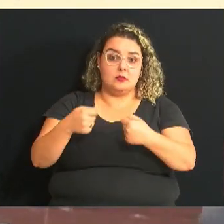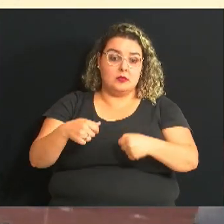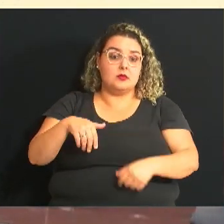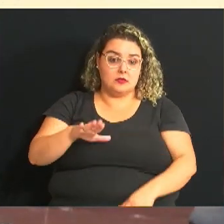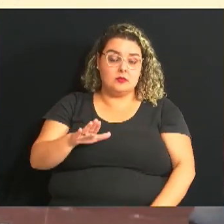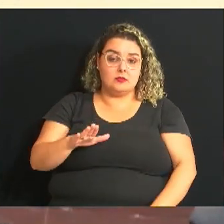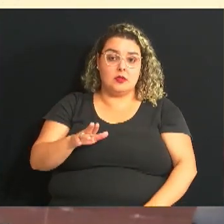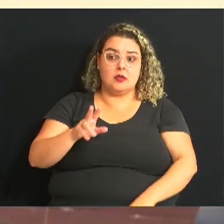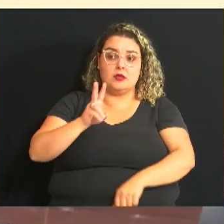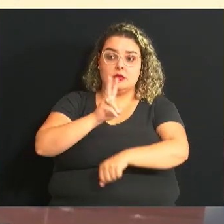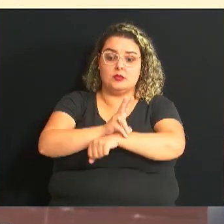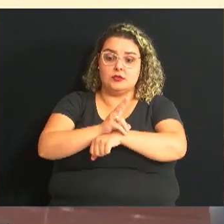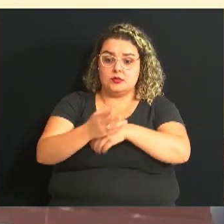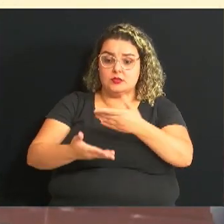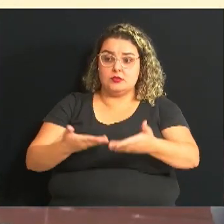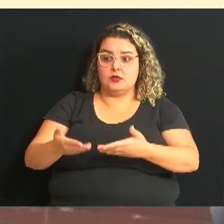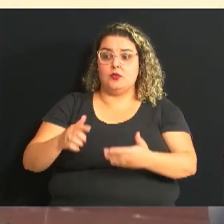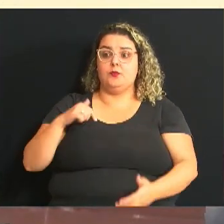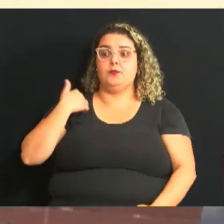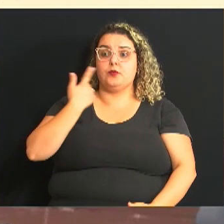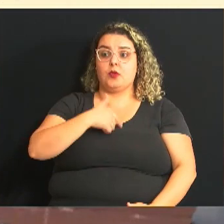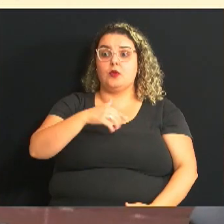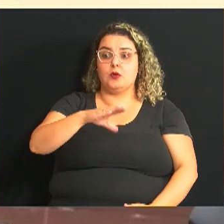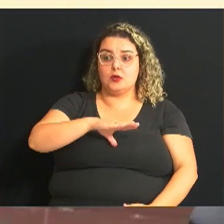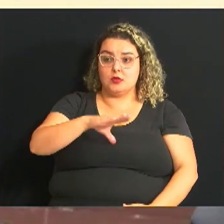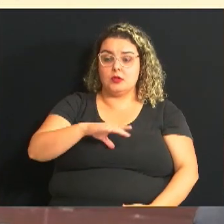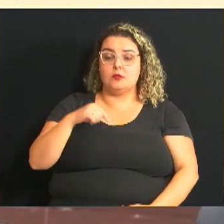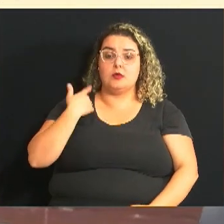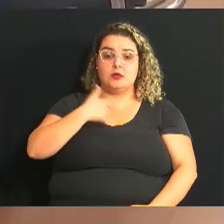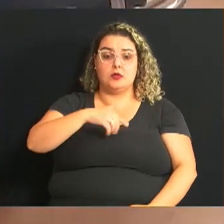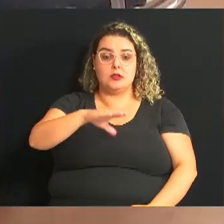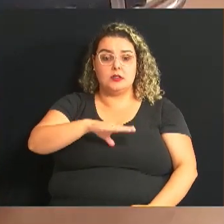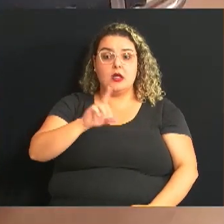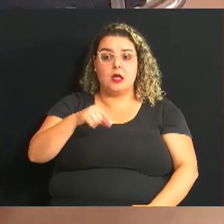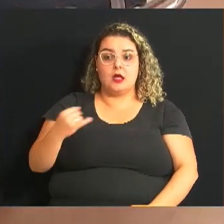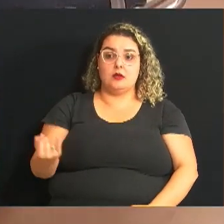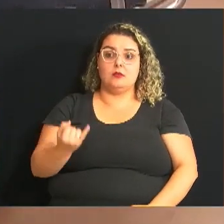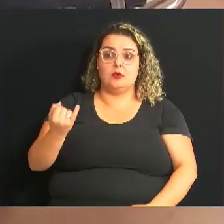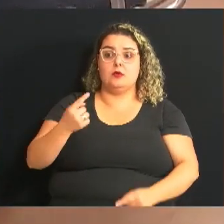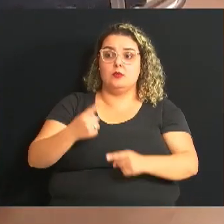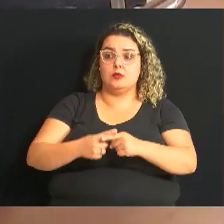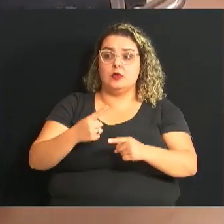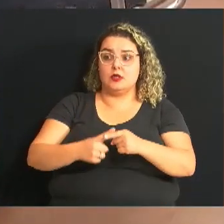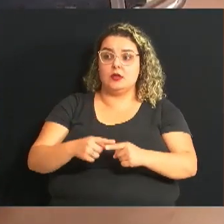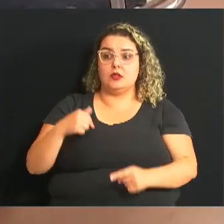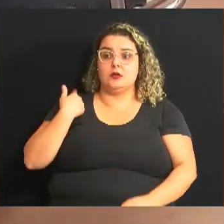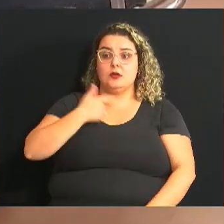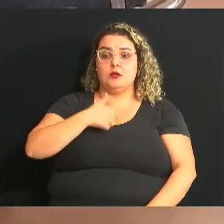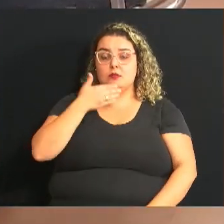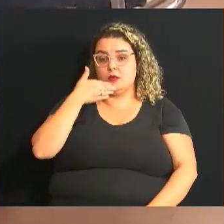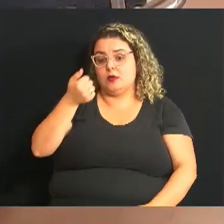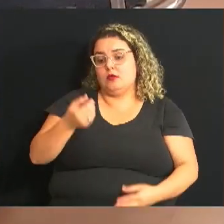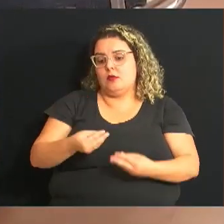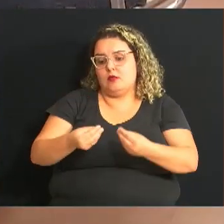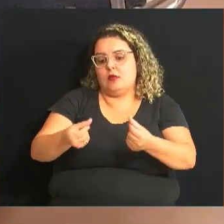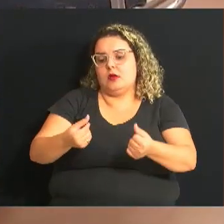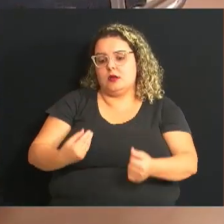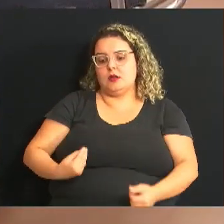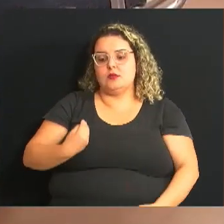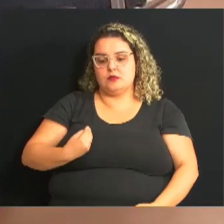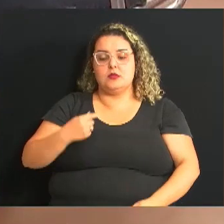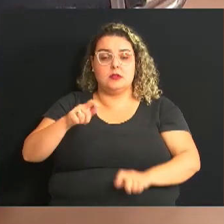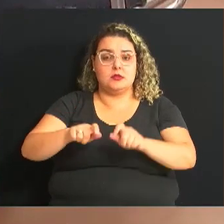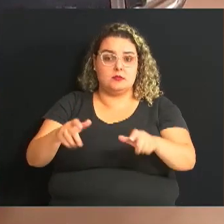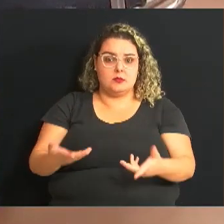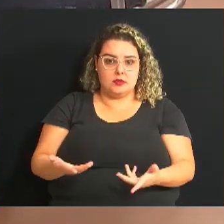cuidado. Então, para o nosso município, para a nossa cidade, é muito importante, porque a gente vai estar melhorando a qualidade de vida dessas pessoas e